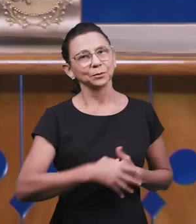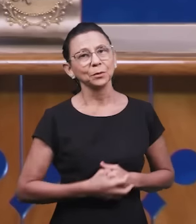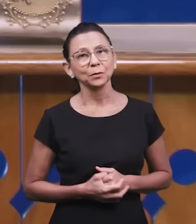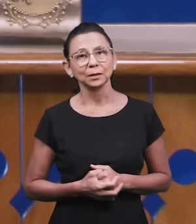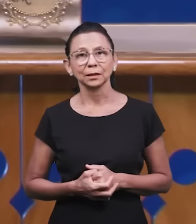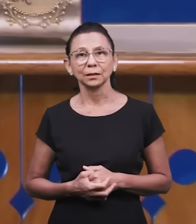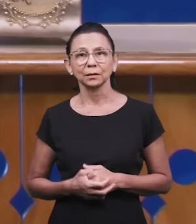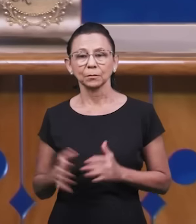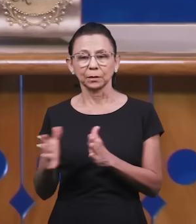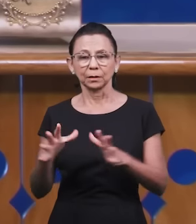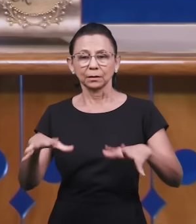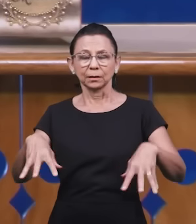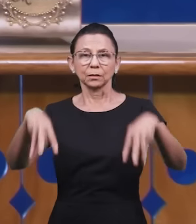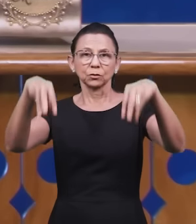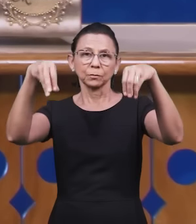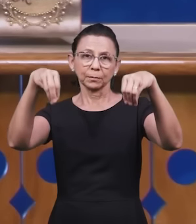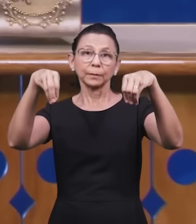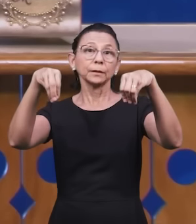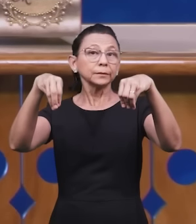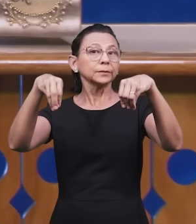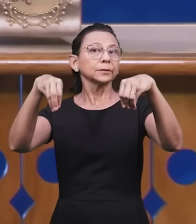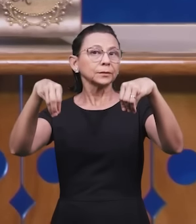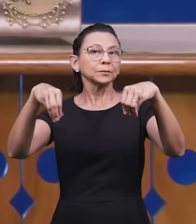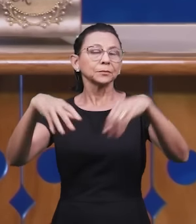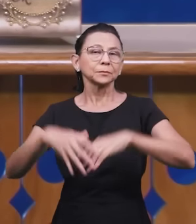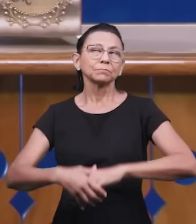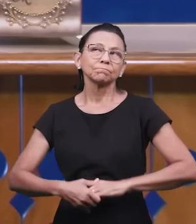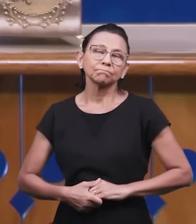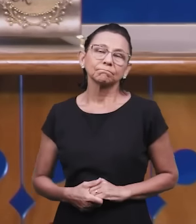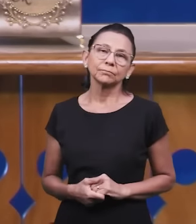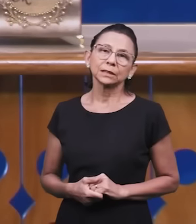Na Idade Média, o mundo viveu